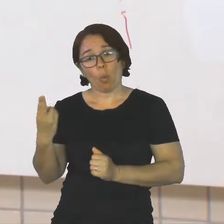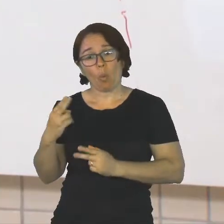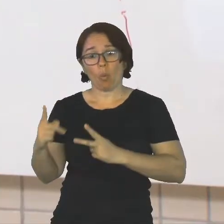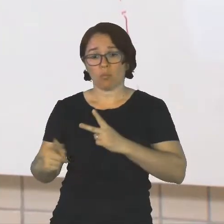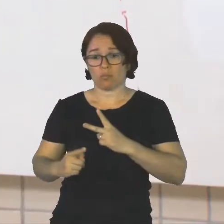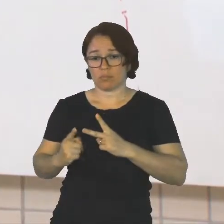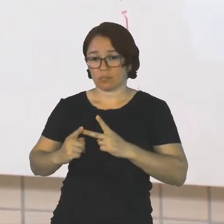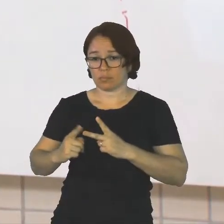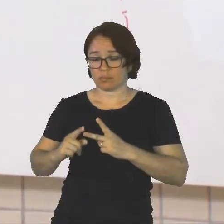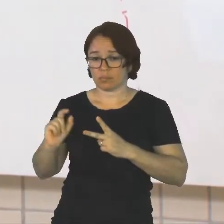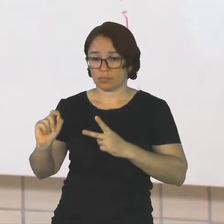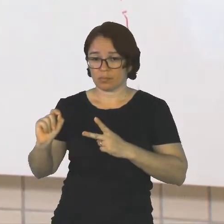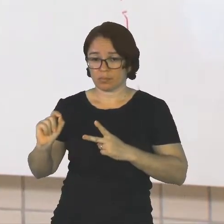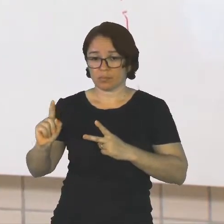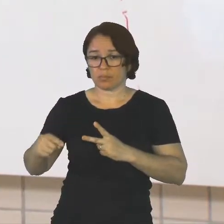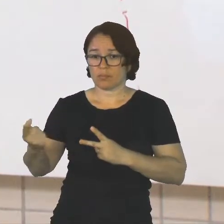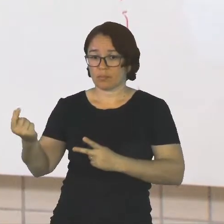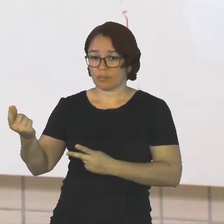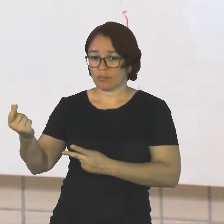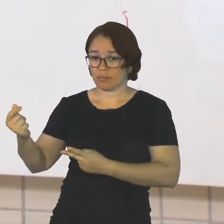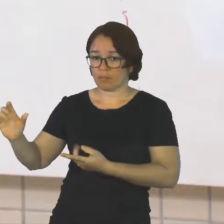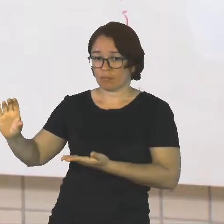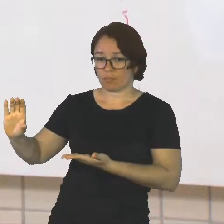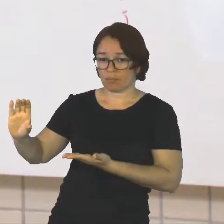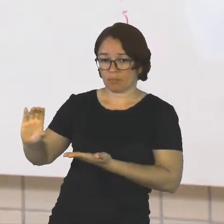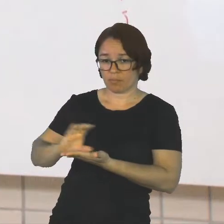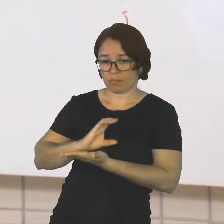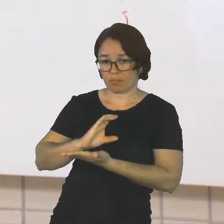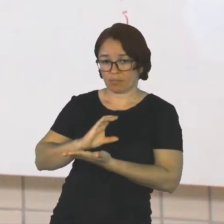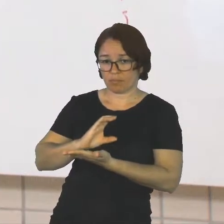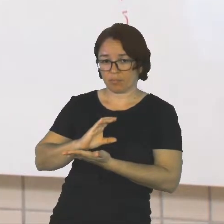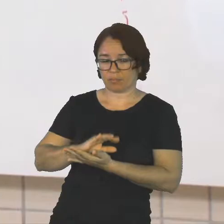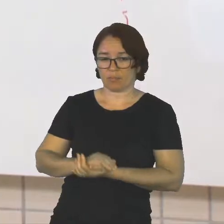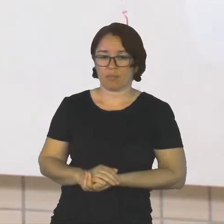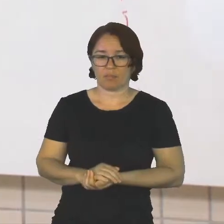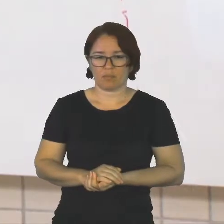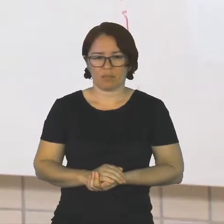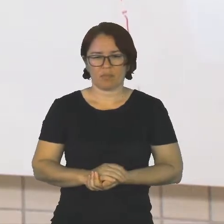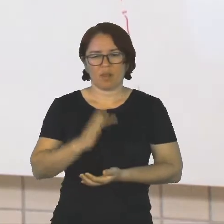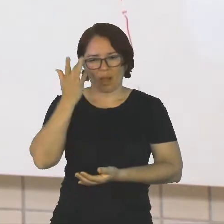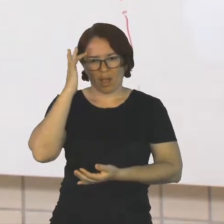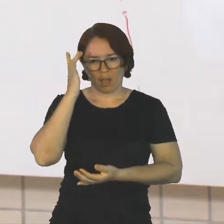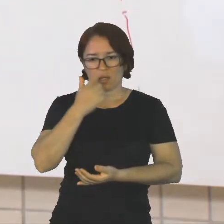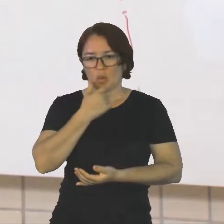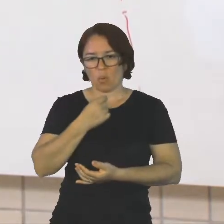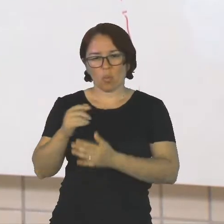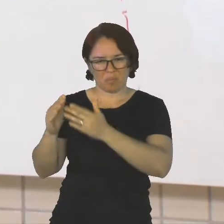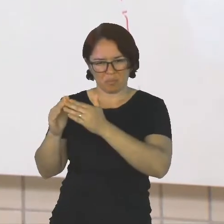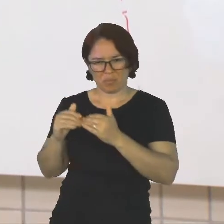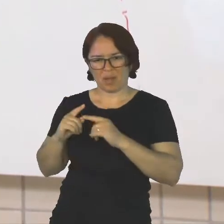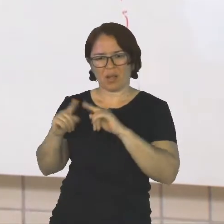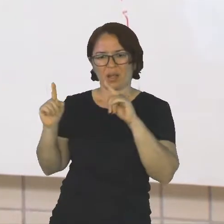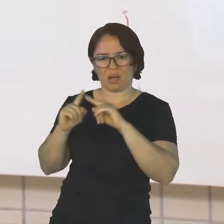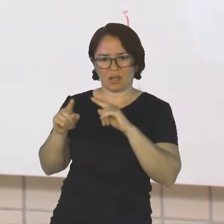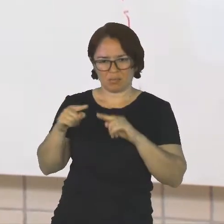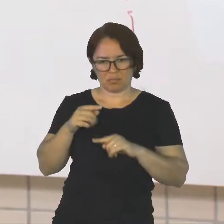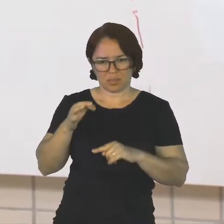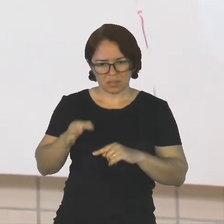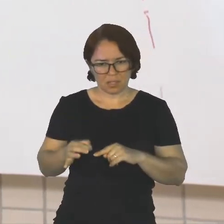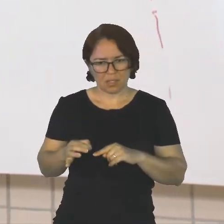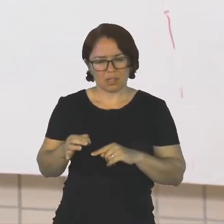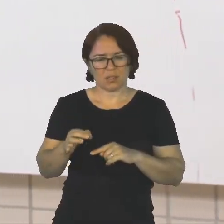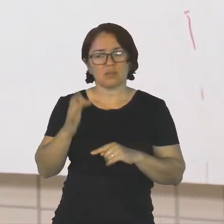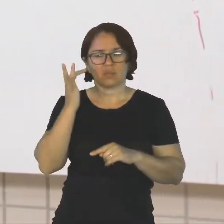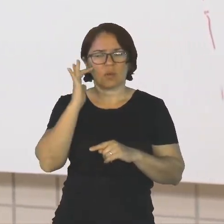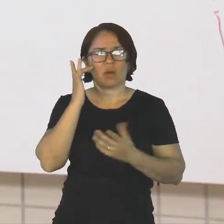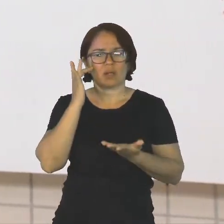possível, ou ele quer o dinheiro de volta. Vocês acham que ele está certo? Eu acredito que sim, que vocês